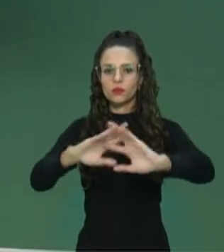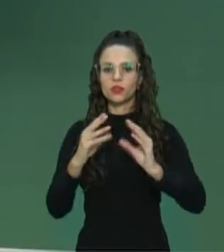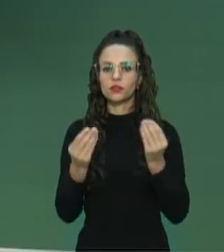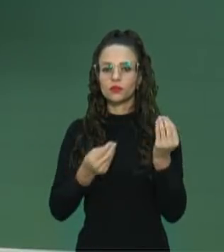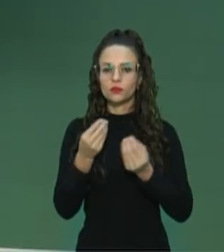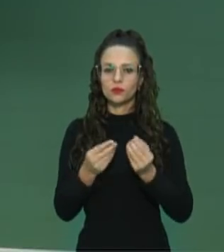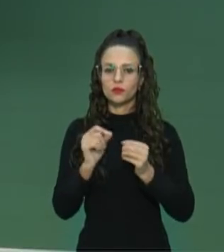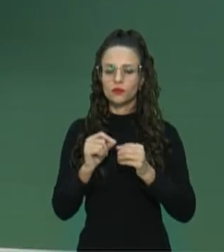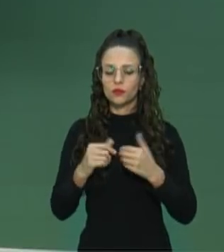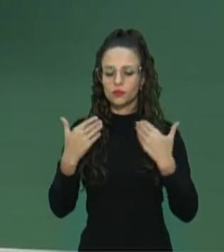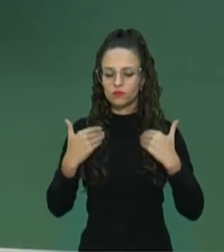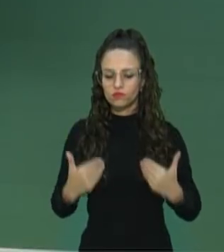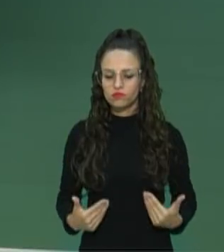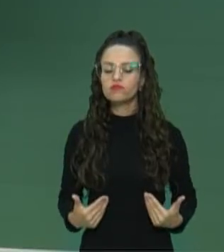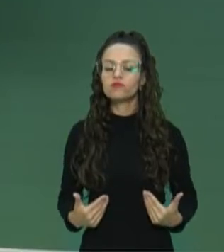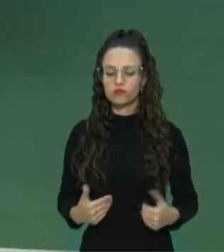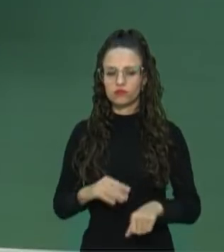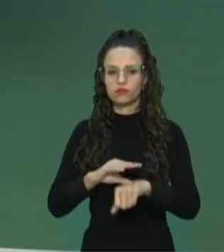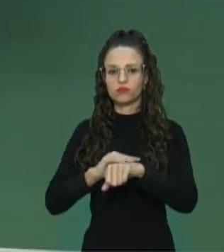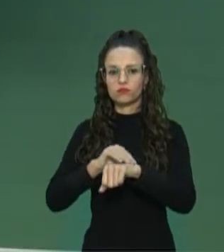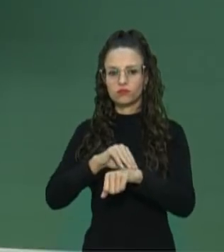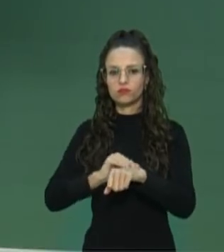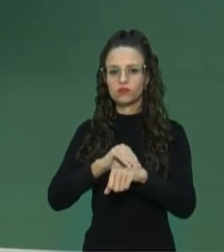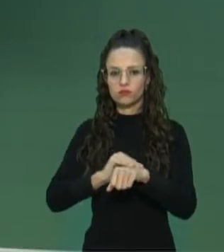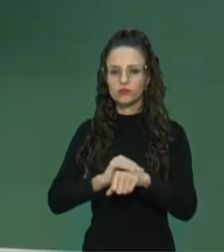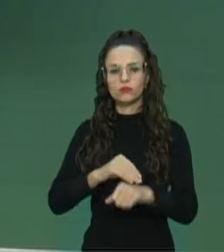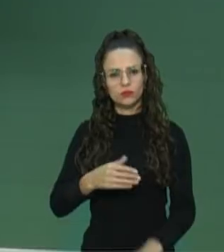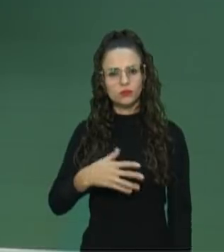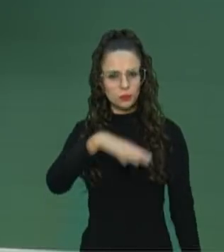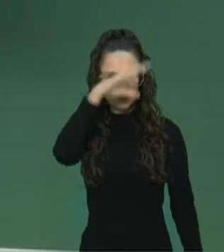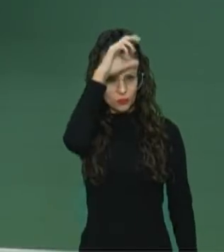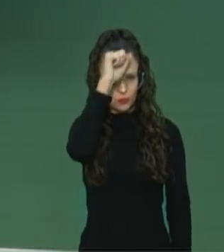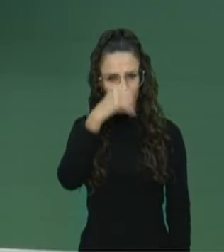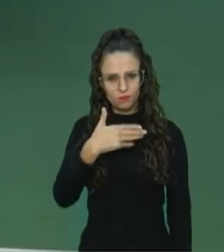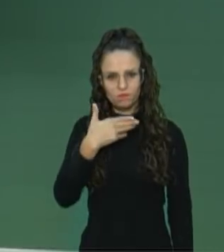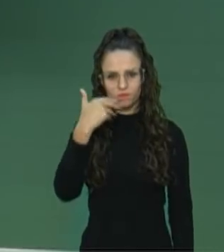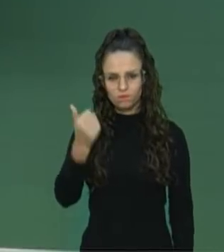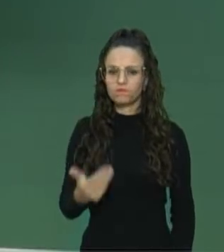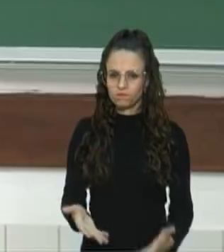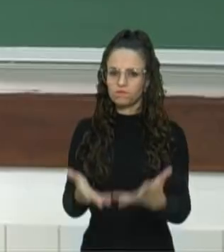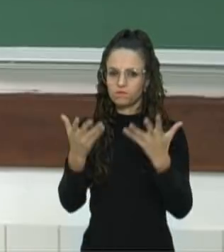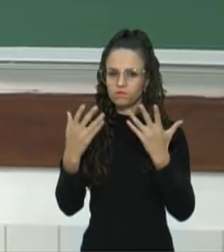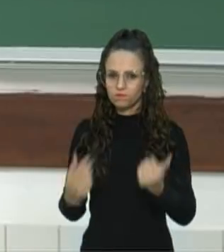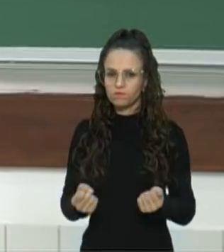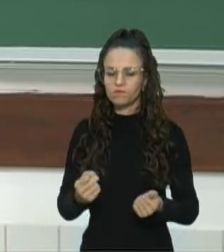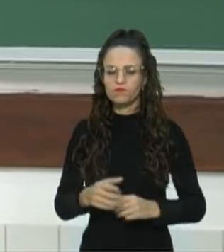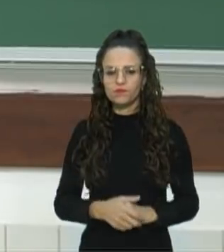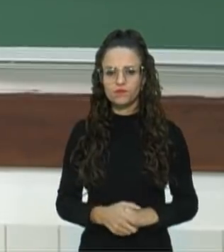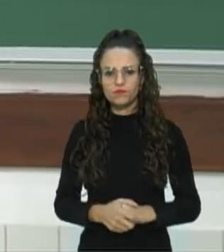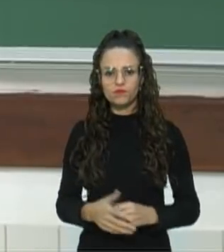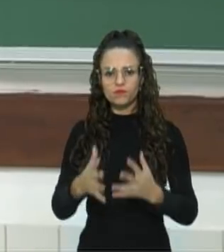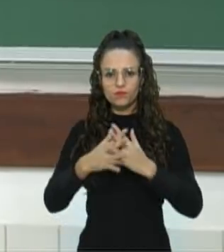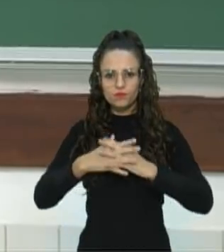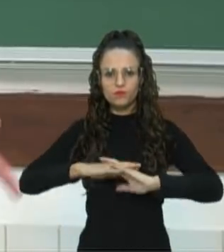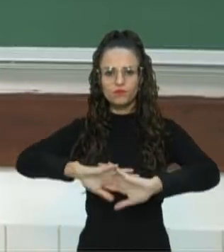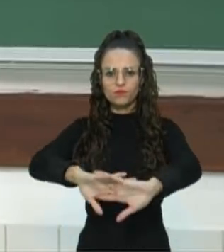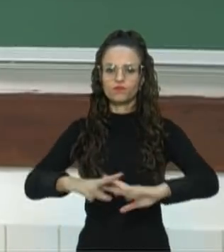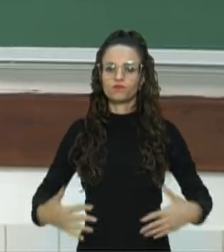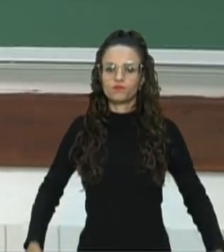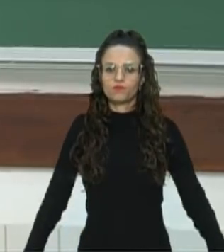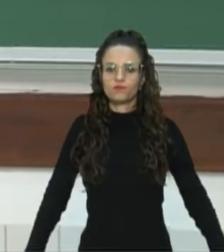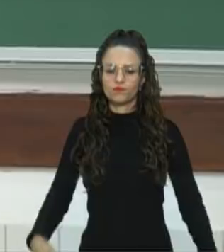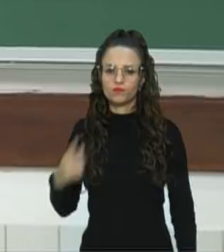aquecermos a nossa musculatura e para o aprendizado se dê de forma melhor, né? Então, convido no ritmo da música lá já, vai aquecendo, vai soltando braços,